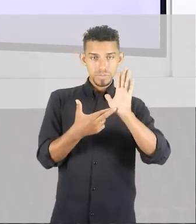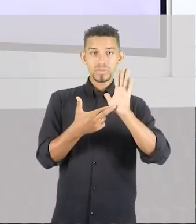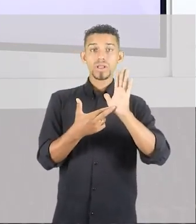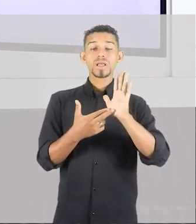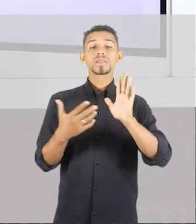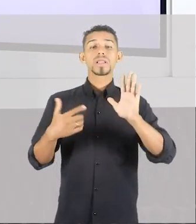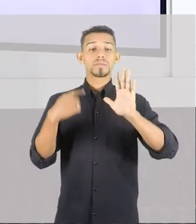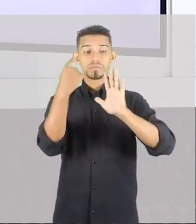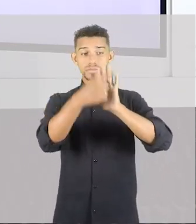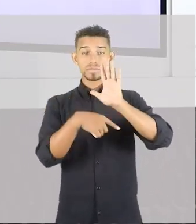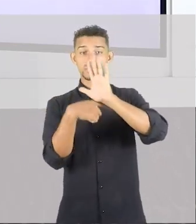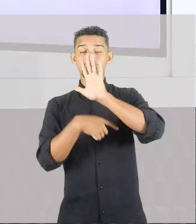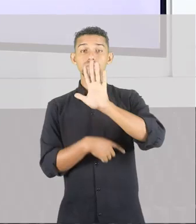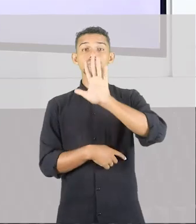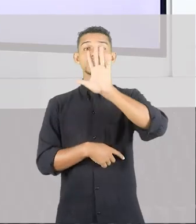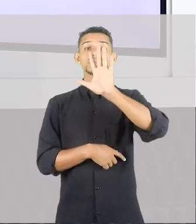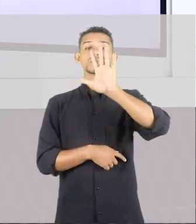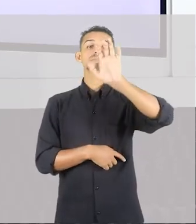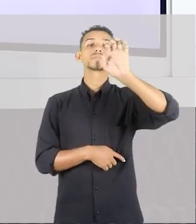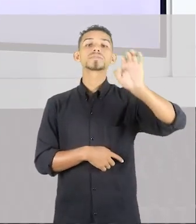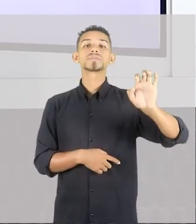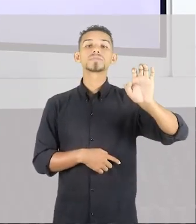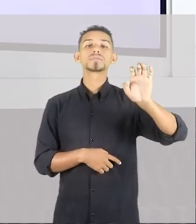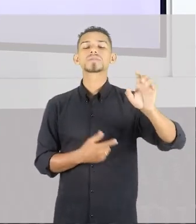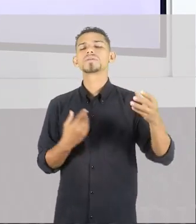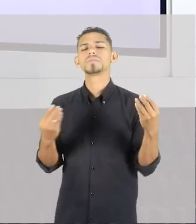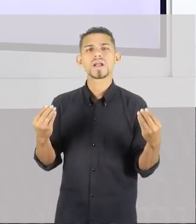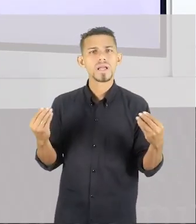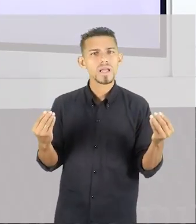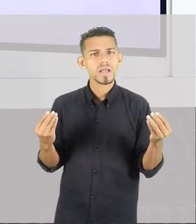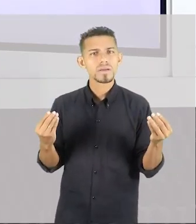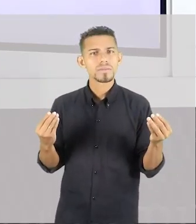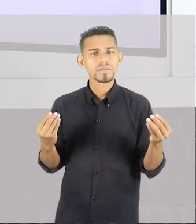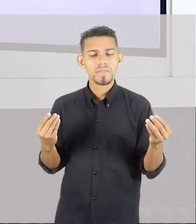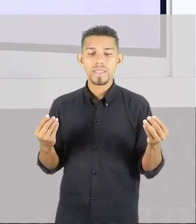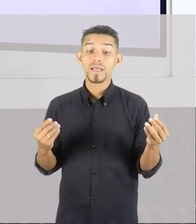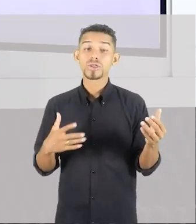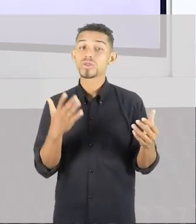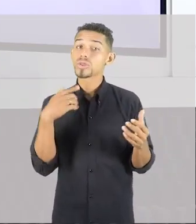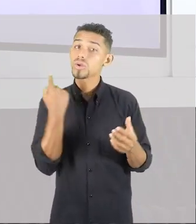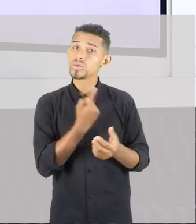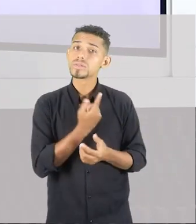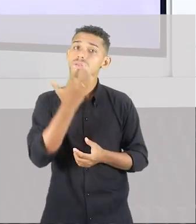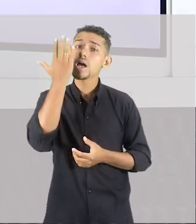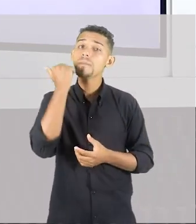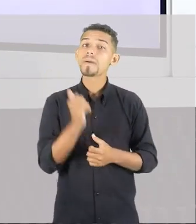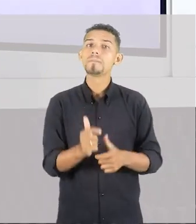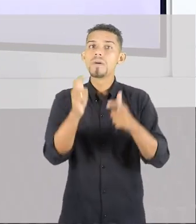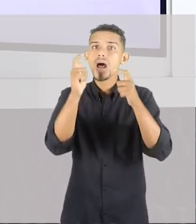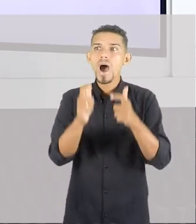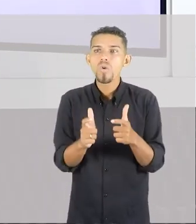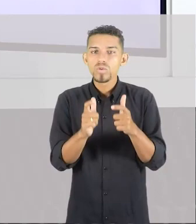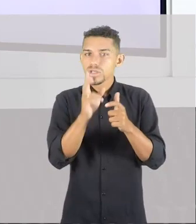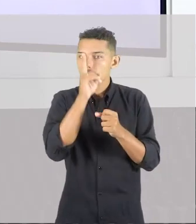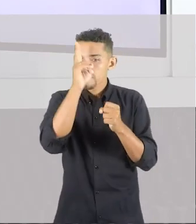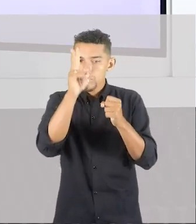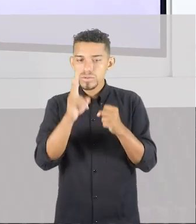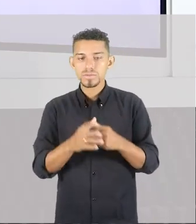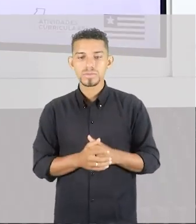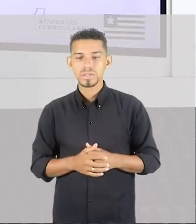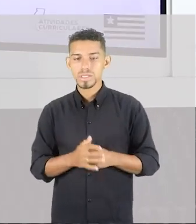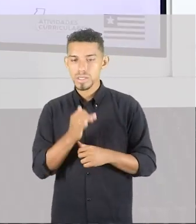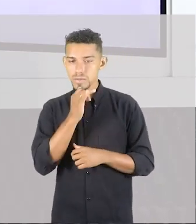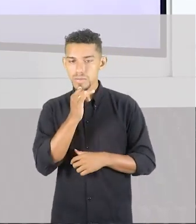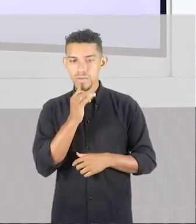esquerda. Para que serve essa regra da mão esquerda? Serve para a gente saber para onde a força vai apontar. Olha